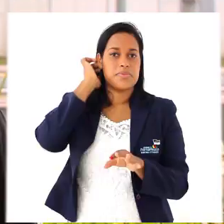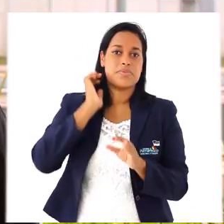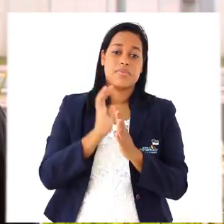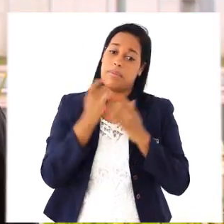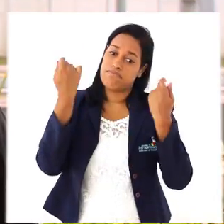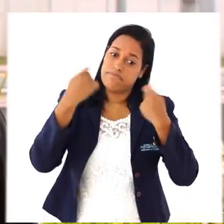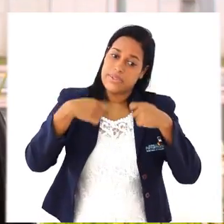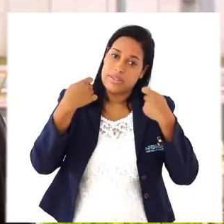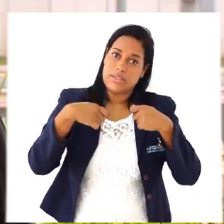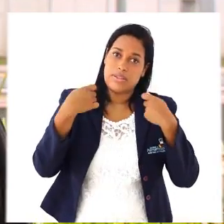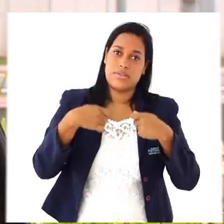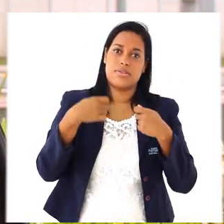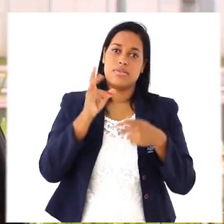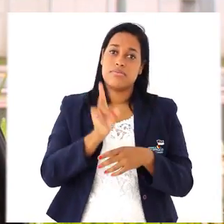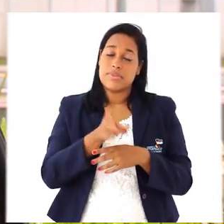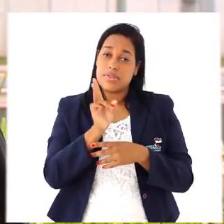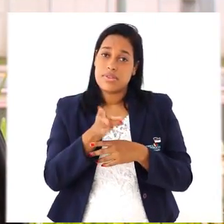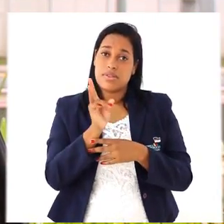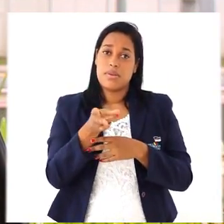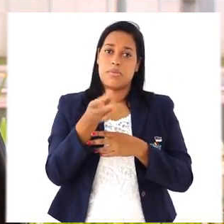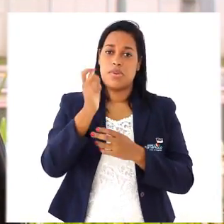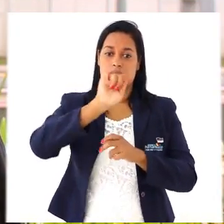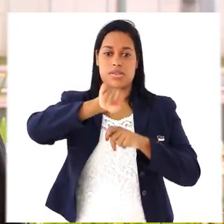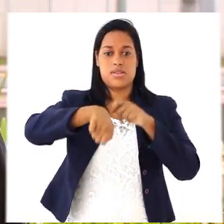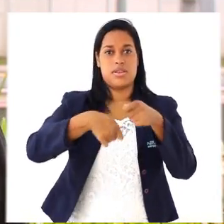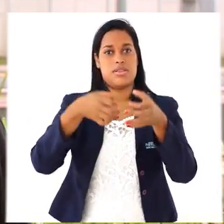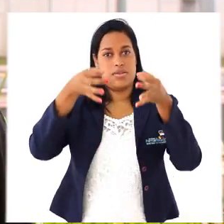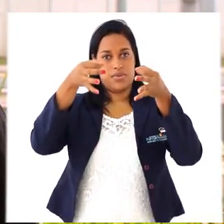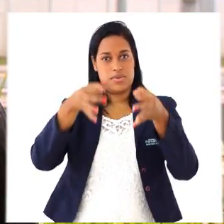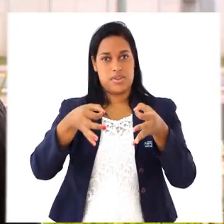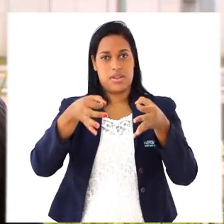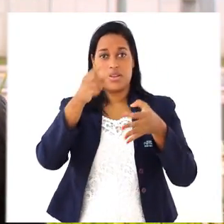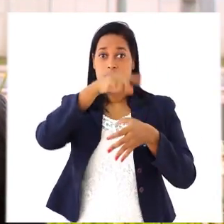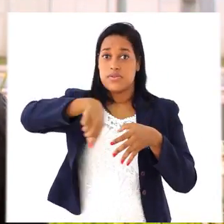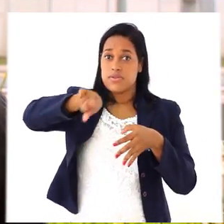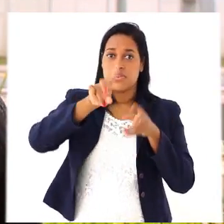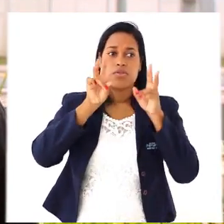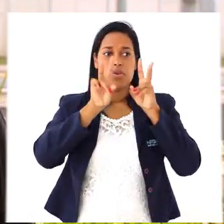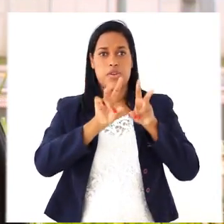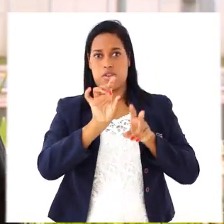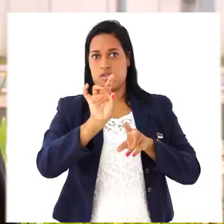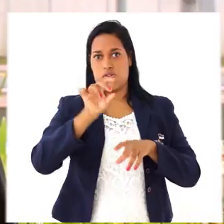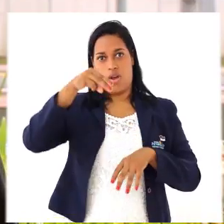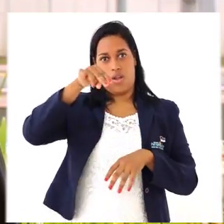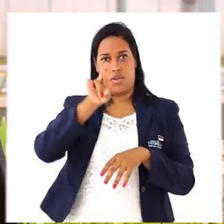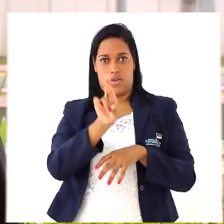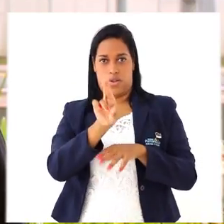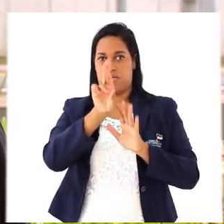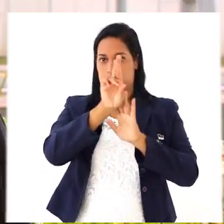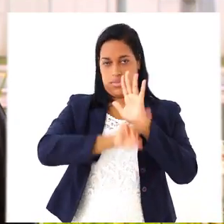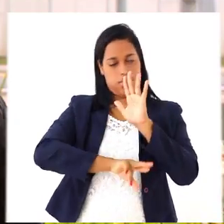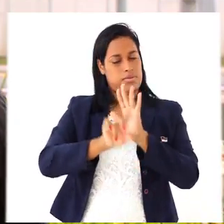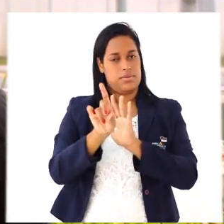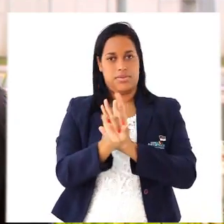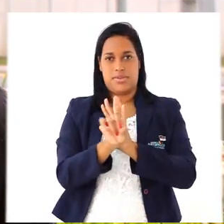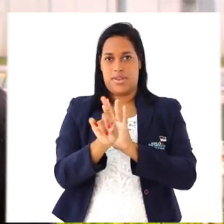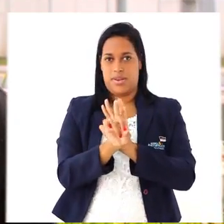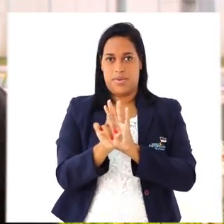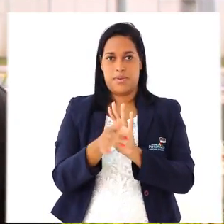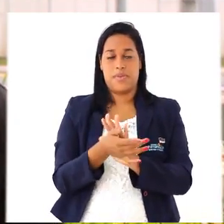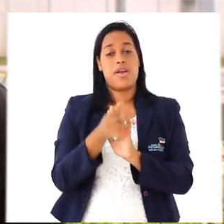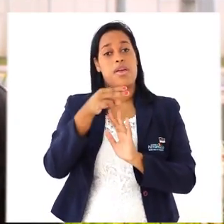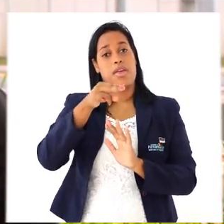há a necessidade de não só fazer uma sinalização adequada, que a gente vai ver que a gente não vai utilizar só norma regulamentadora, a gente vai utilizar, por